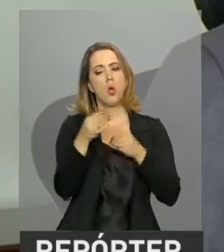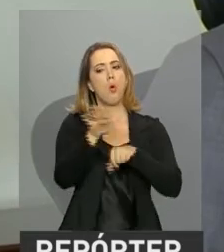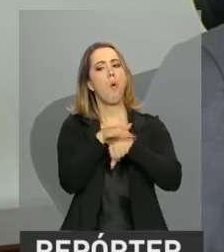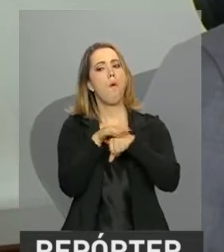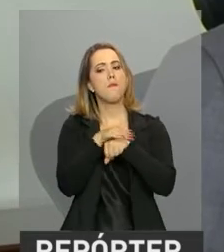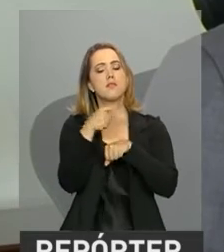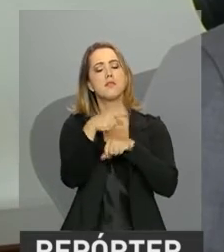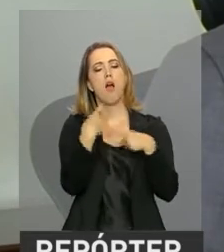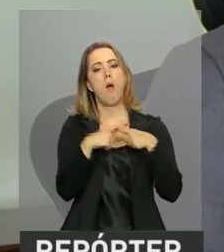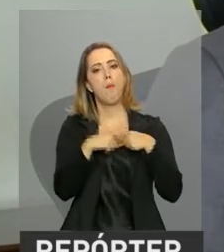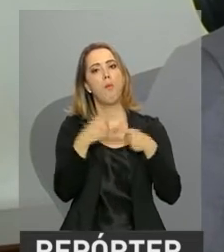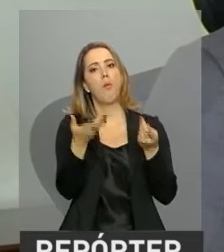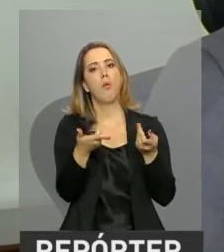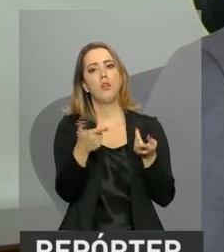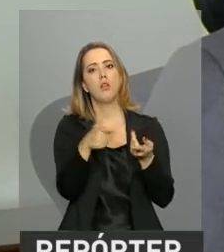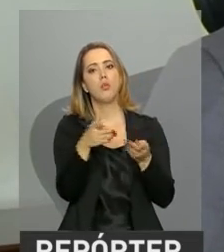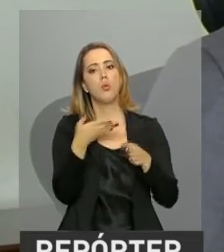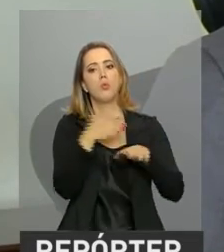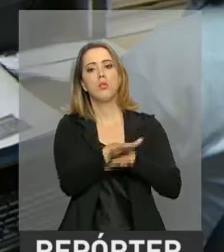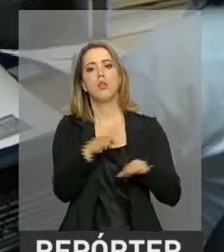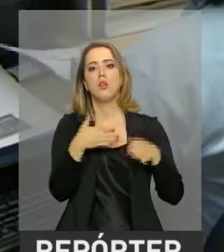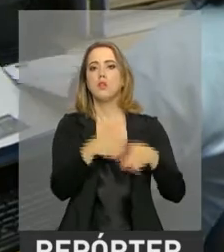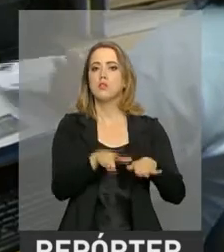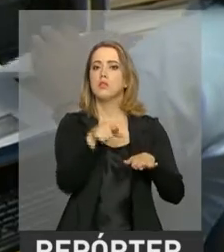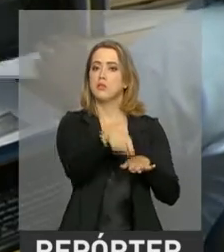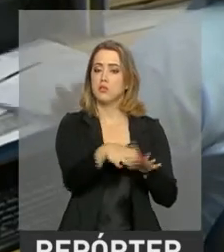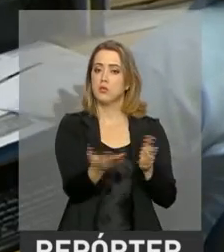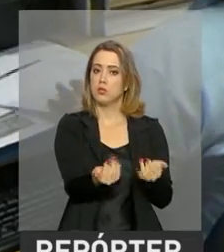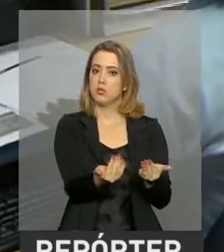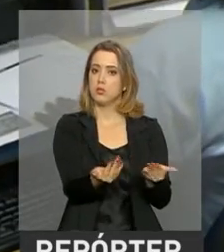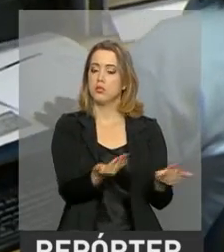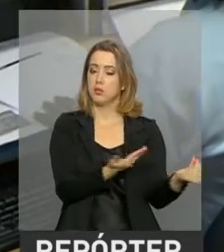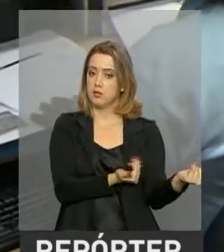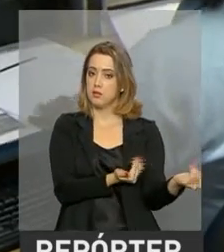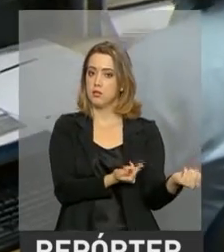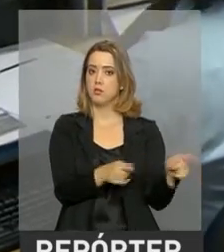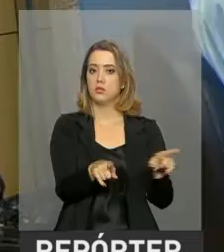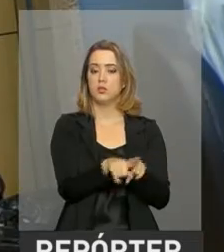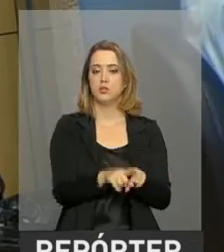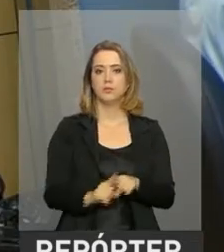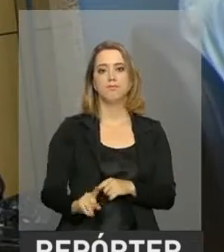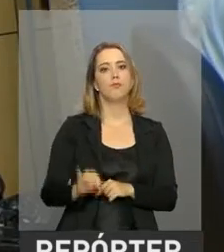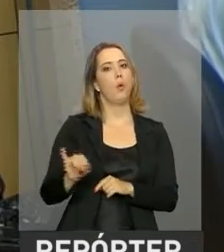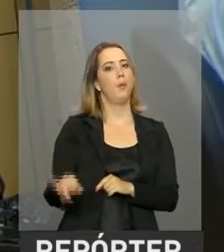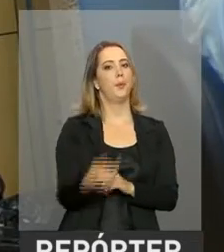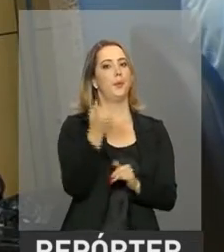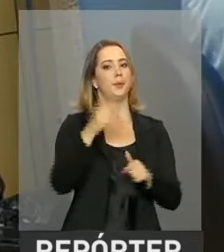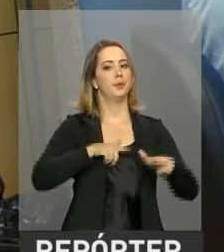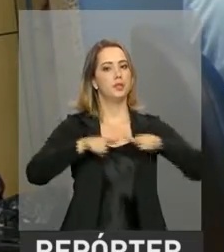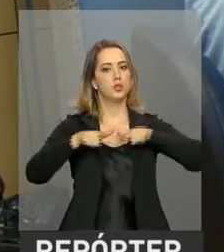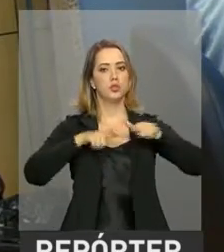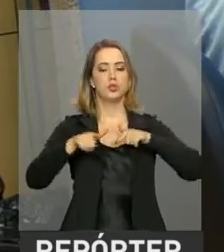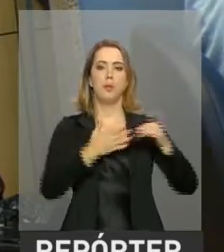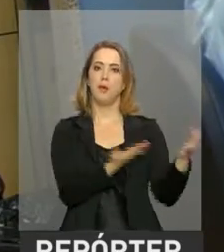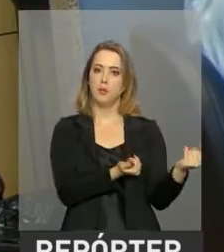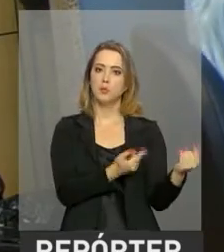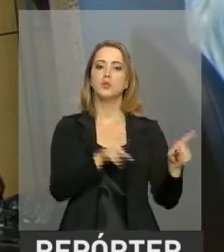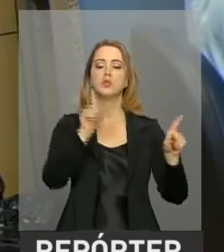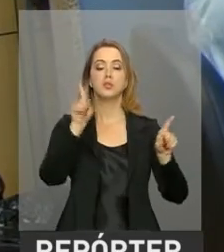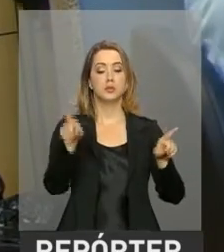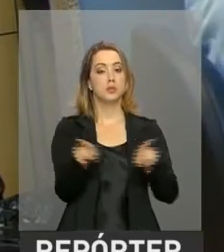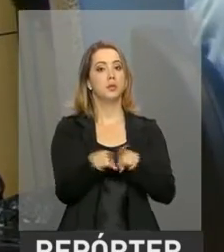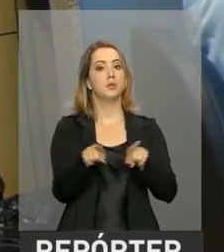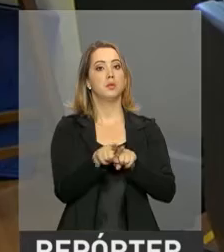elas e ver o porquê que elas não estão inserindo esses jovens. Uma oportunidade de emprego para os jovens é também um papel social